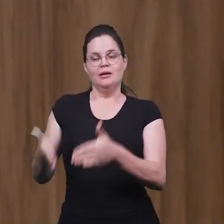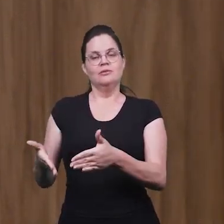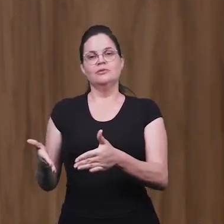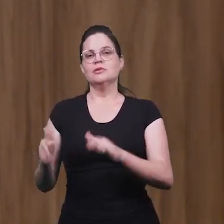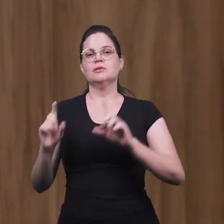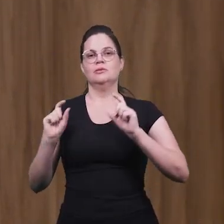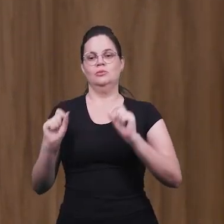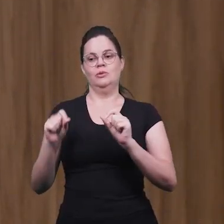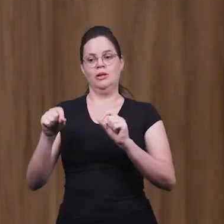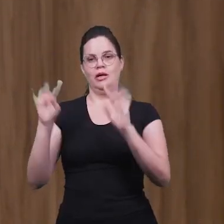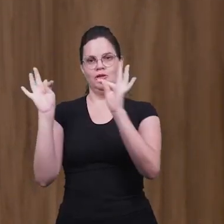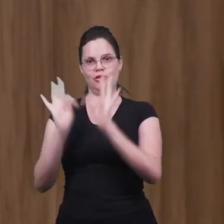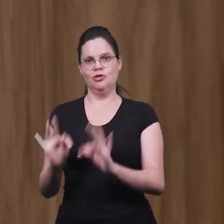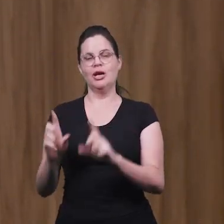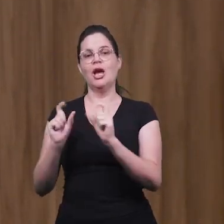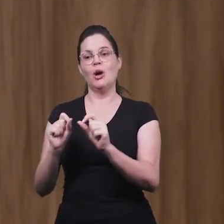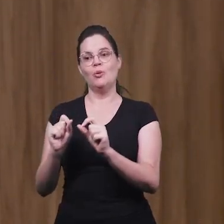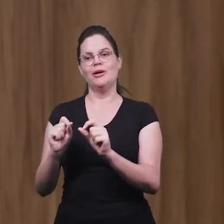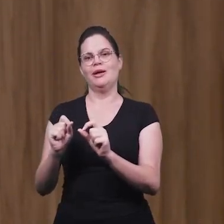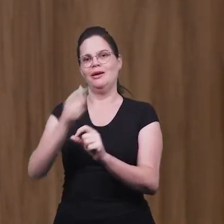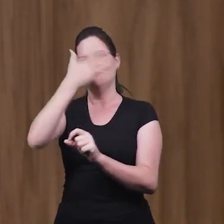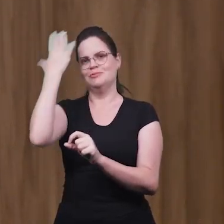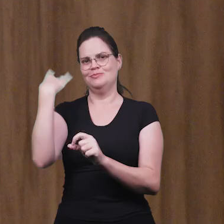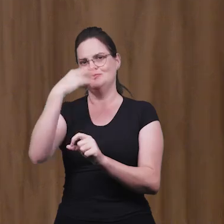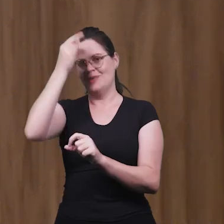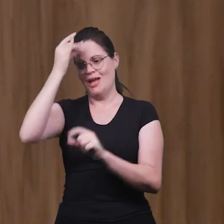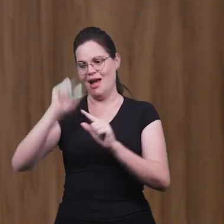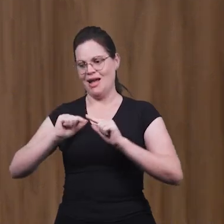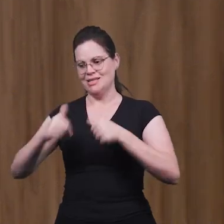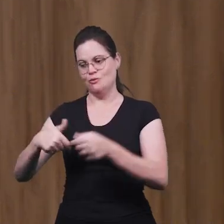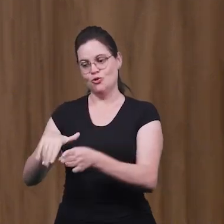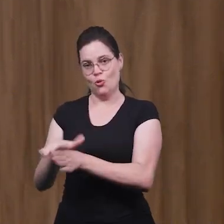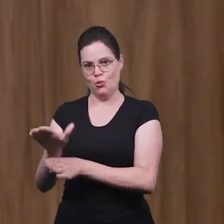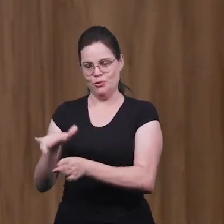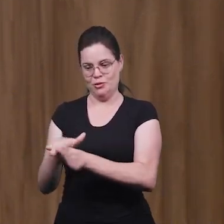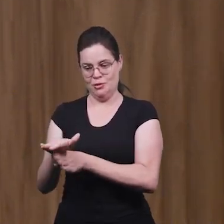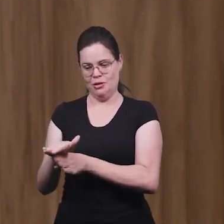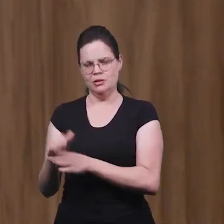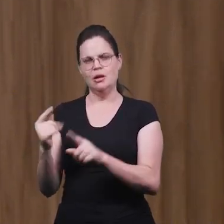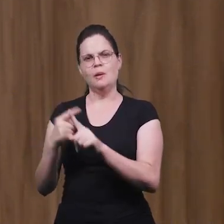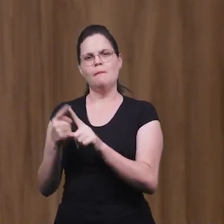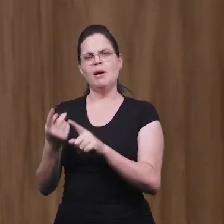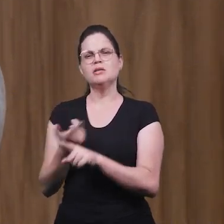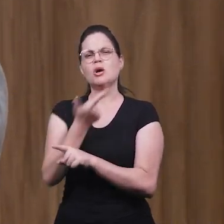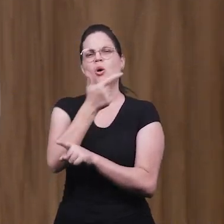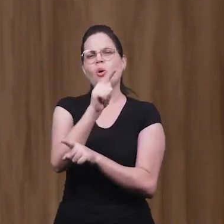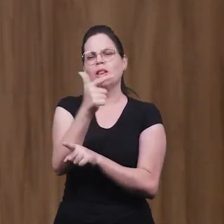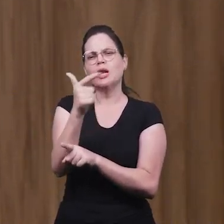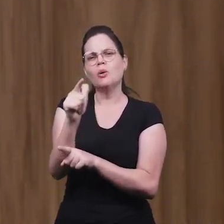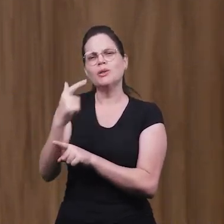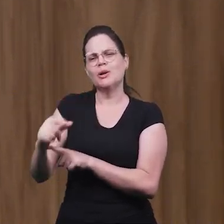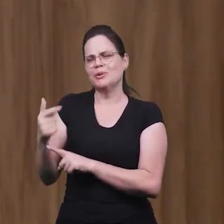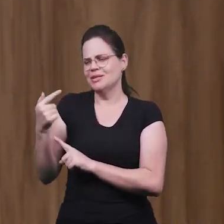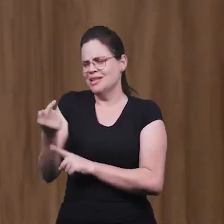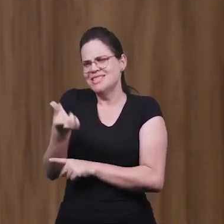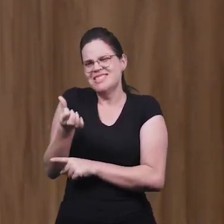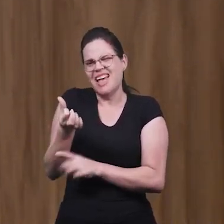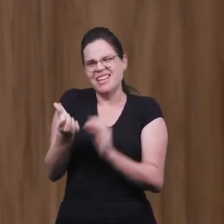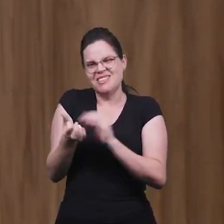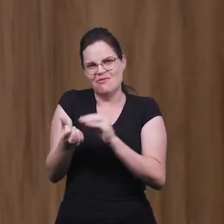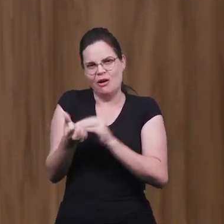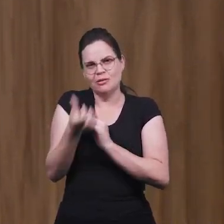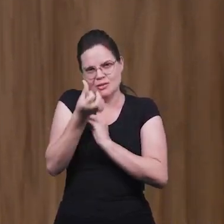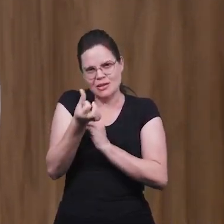como além da ênfase da operação do Espírito Santo em Tiatira, que é o Espírito de conselho, como que ocorreram também em